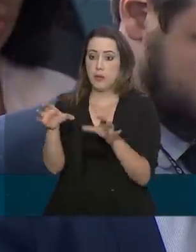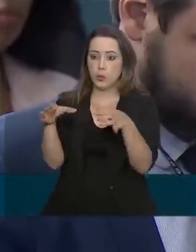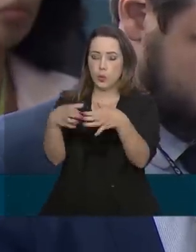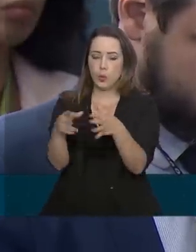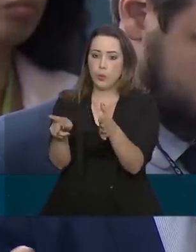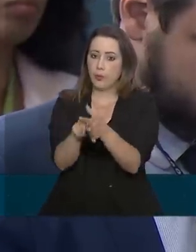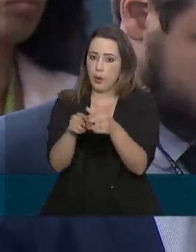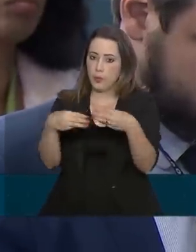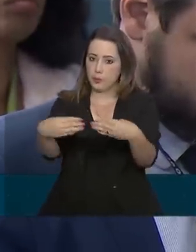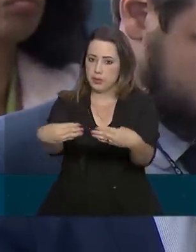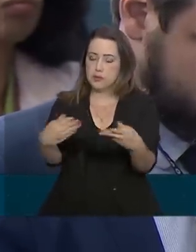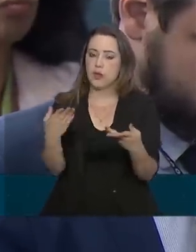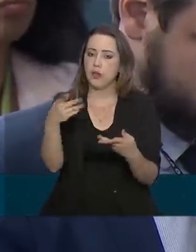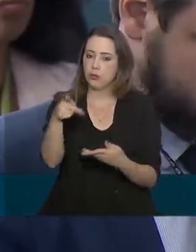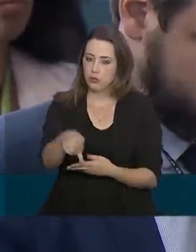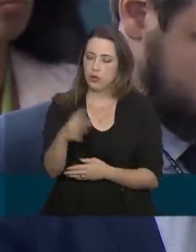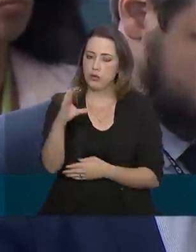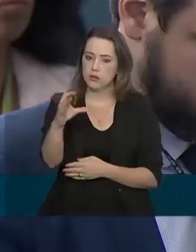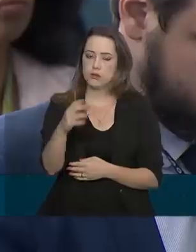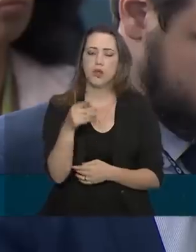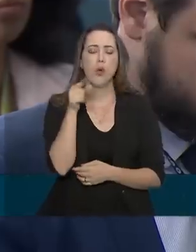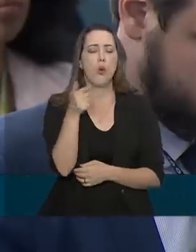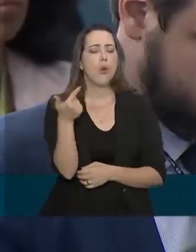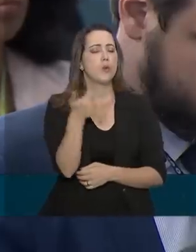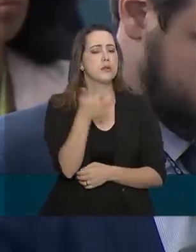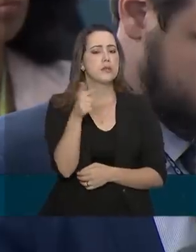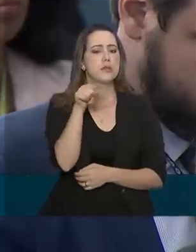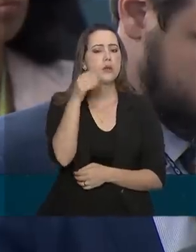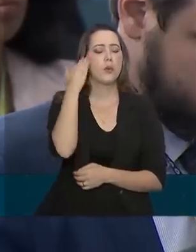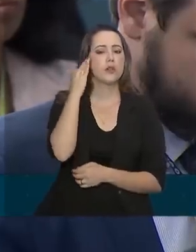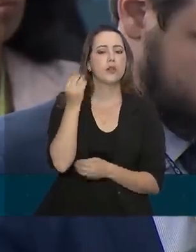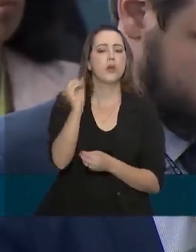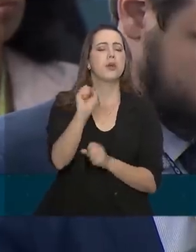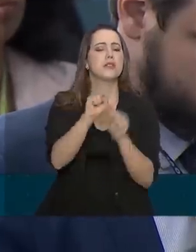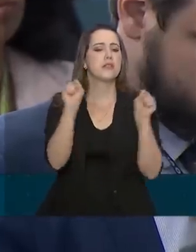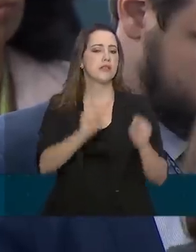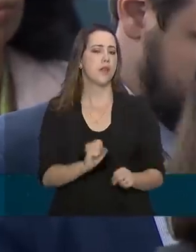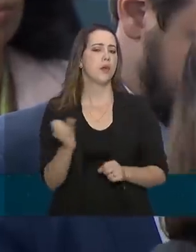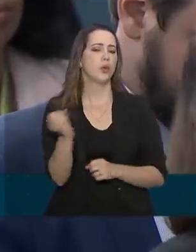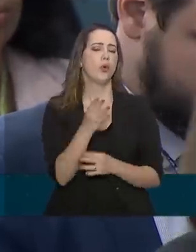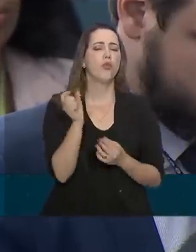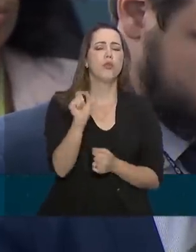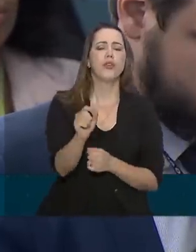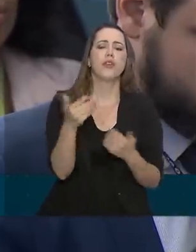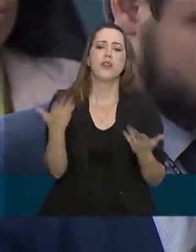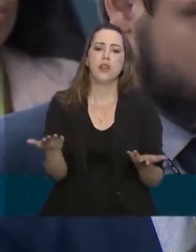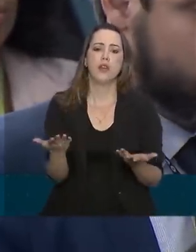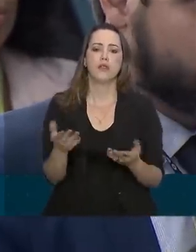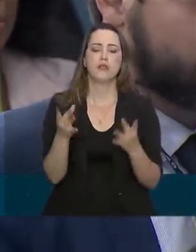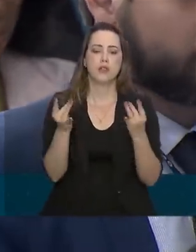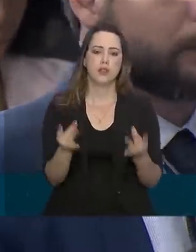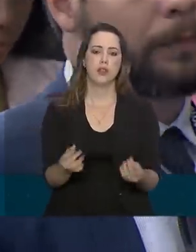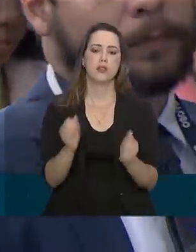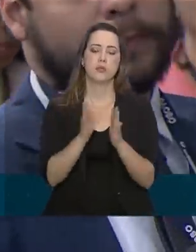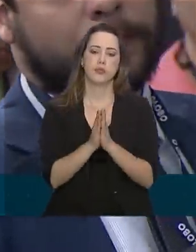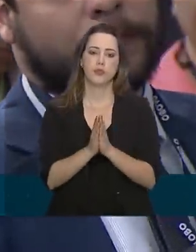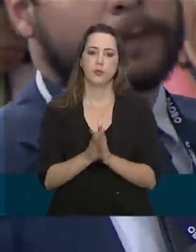contratadas já estão estudando tem uma data de onde seria espera mais detalhes do novo nível